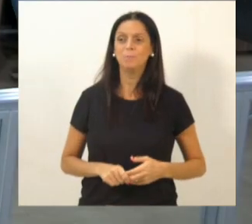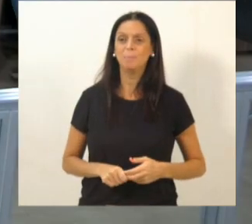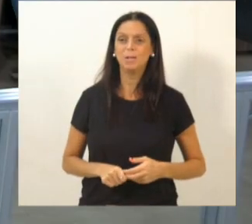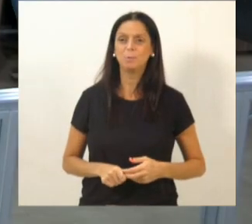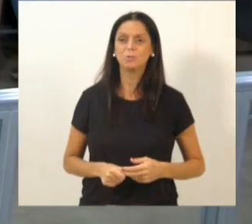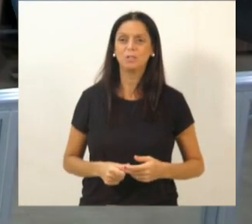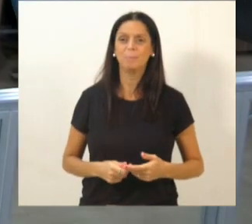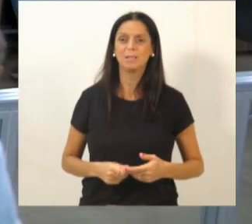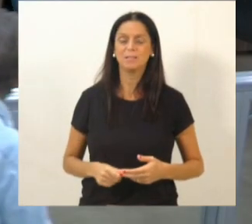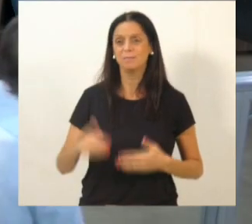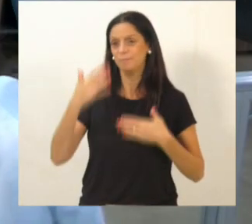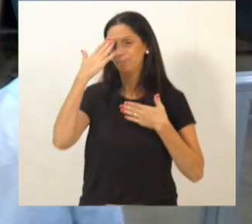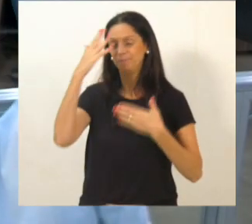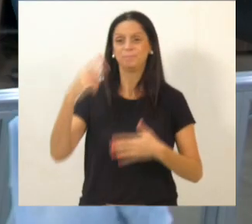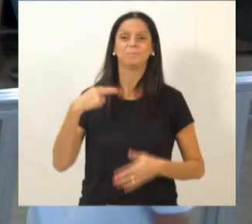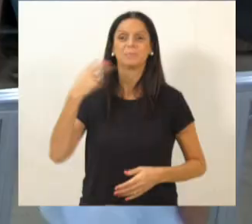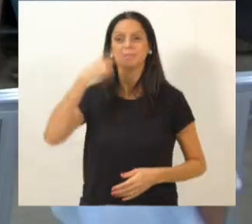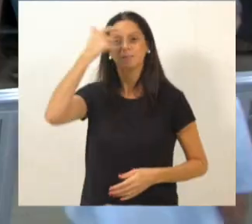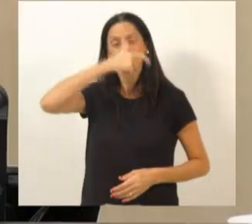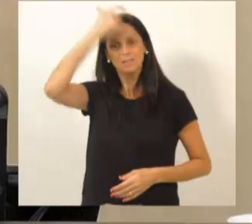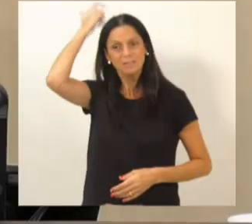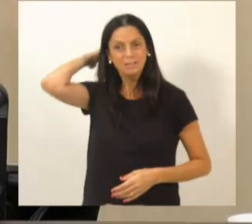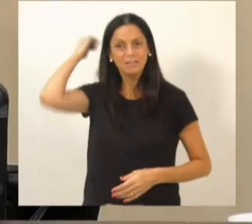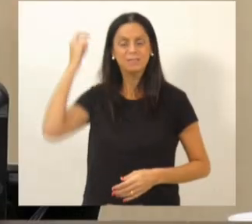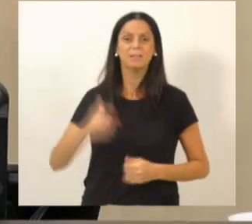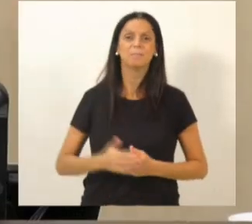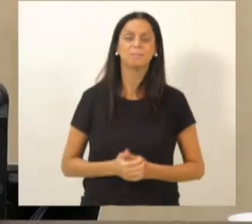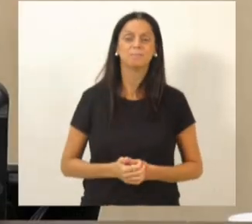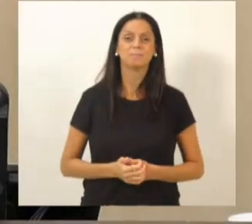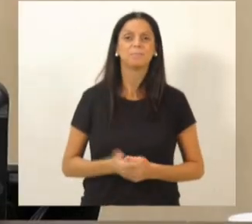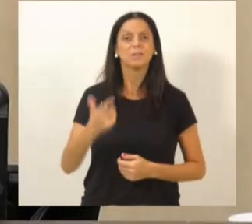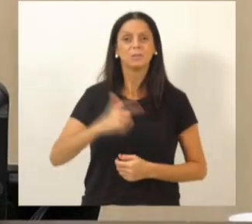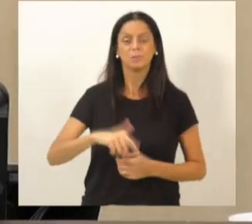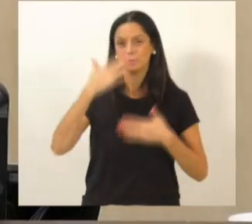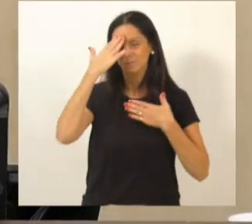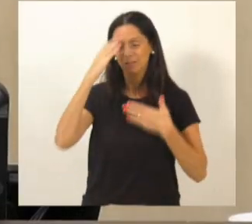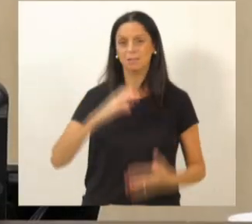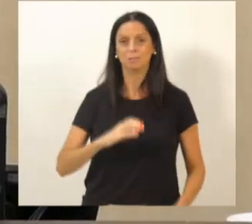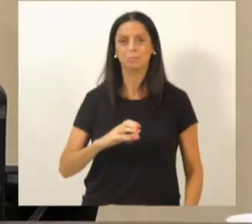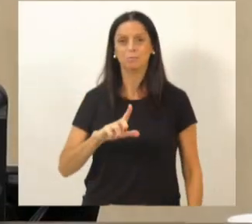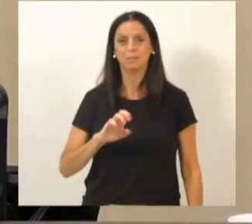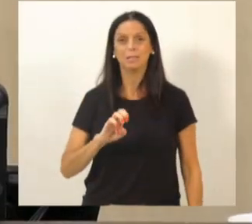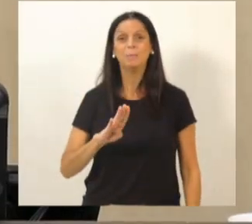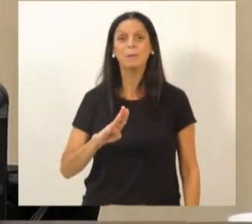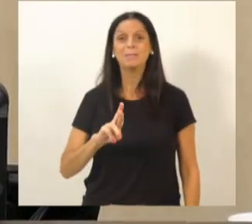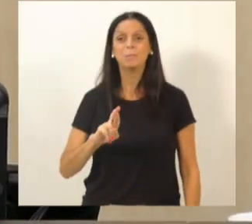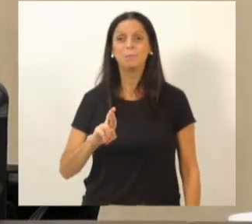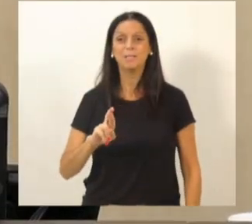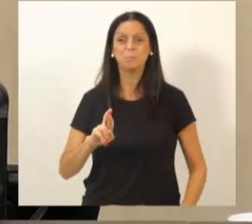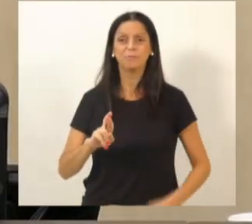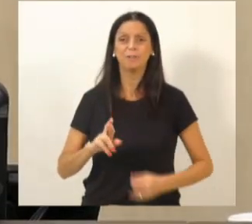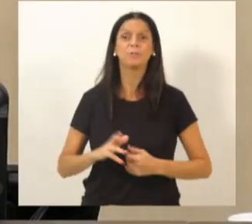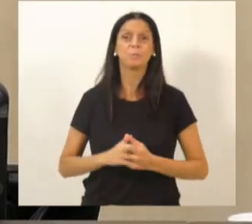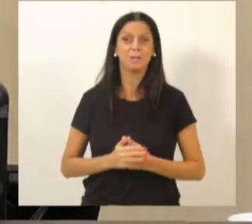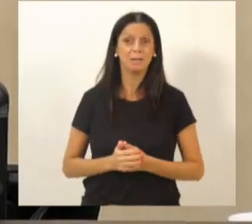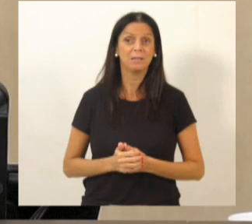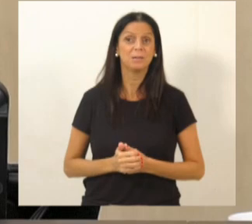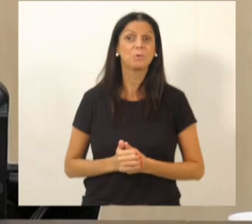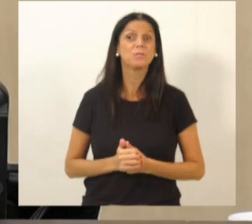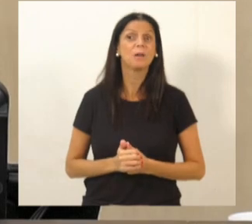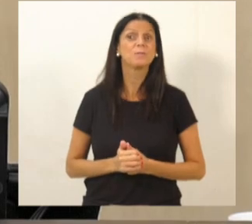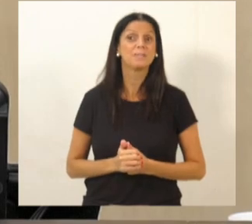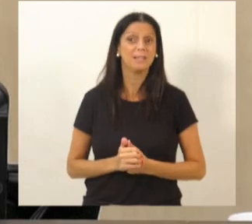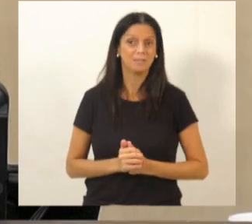Adriano. Também quero agradecer novamente o senhor Kleber por estar aqui prestando esclarecimentos a essa Casa